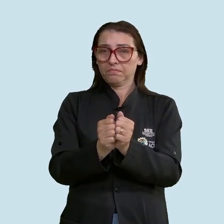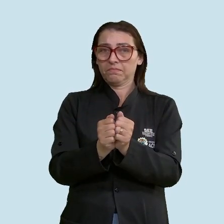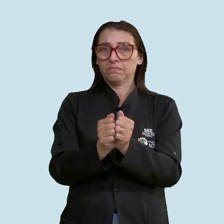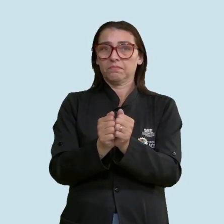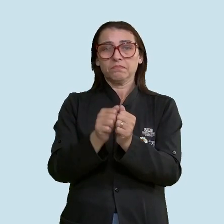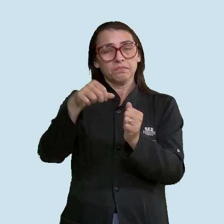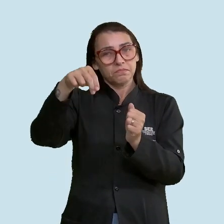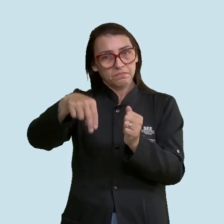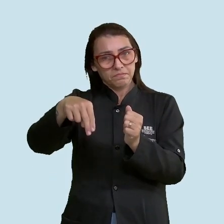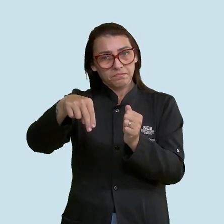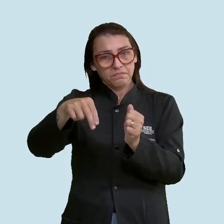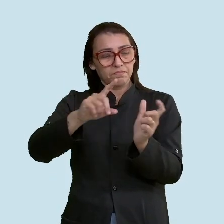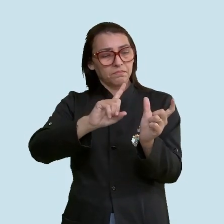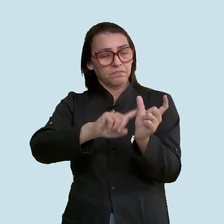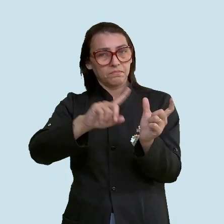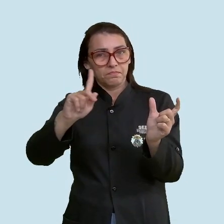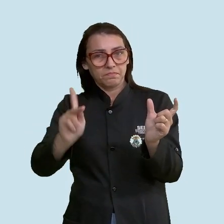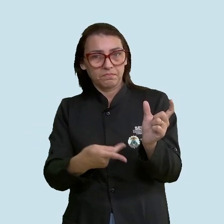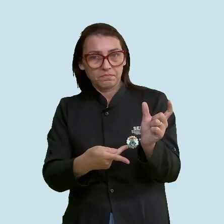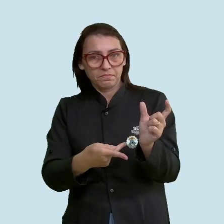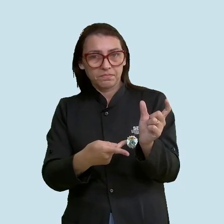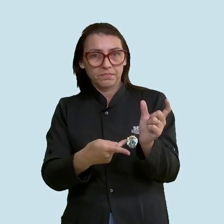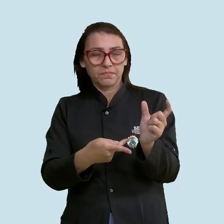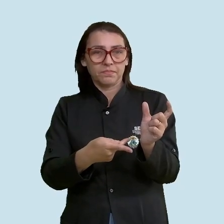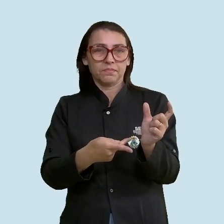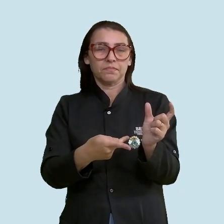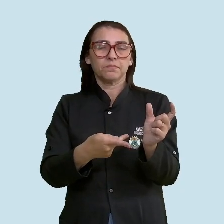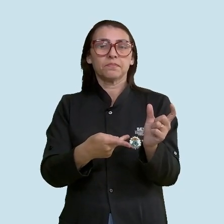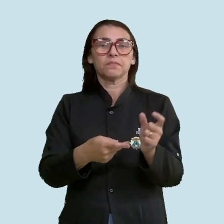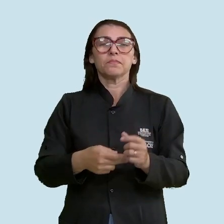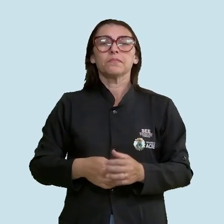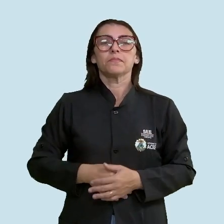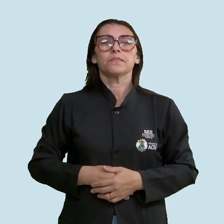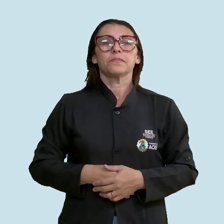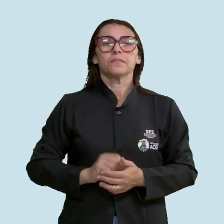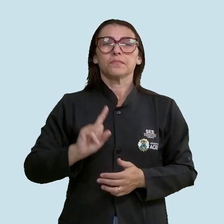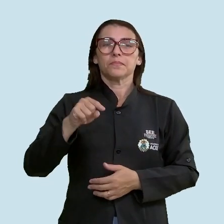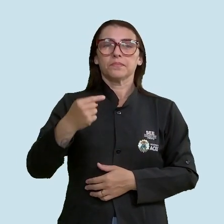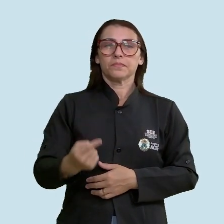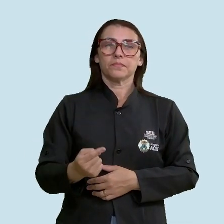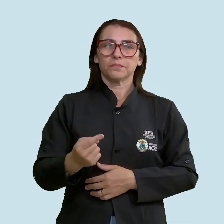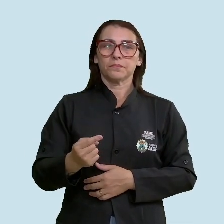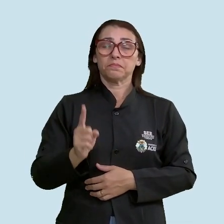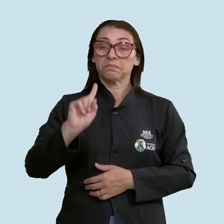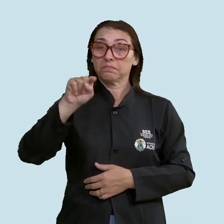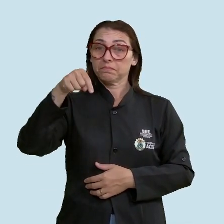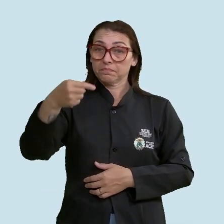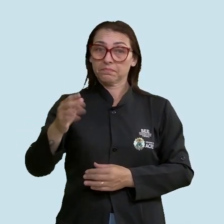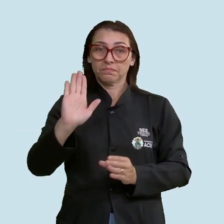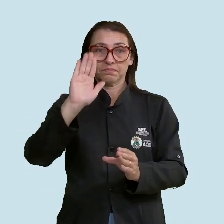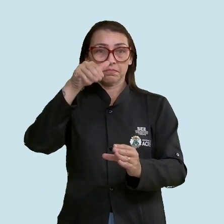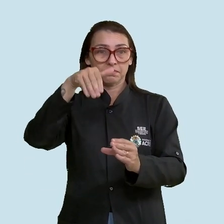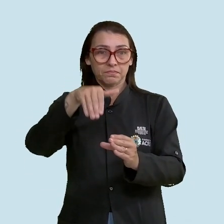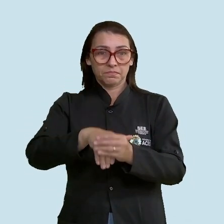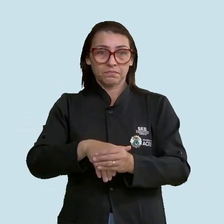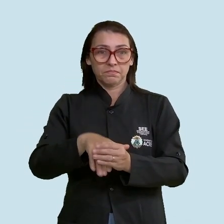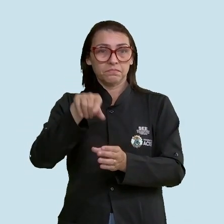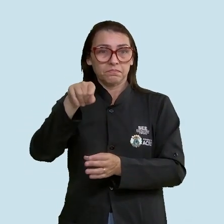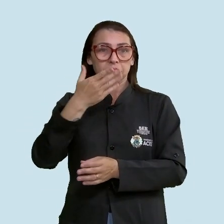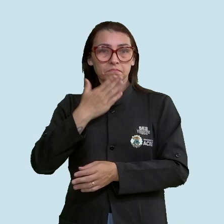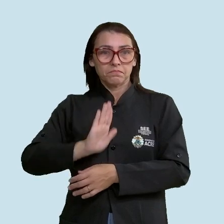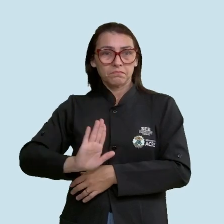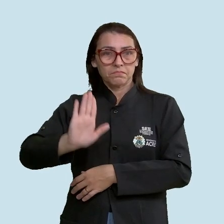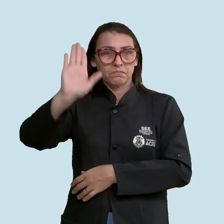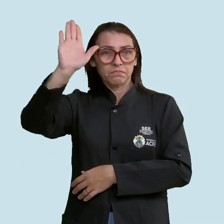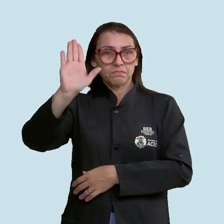né? Então, um erro gritante aí de ortografia. Depois, tem aí o outro meme logo embaixo,